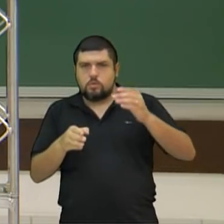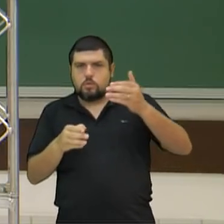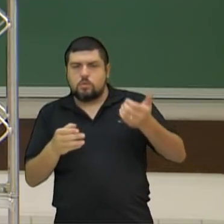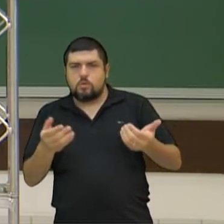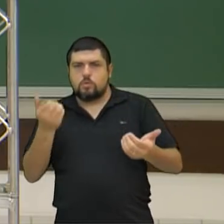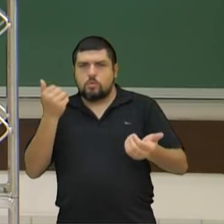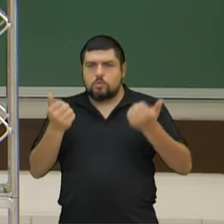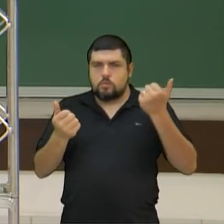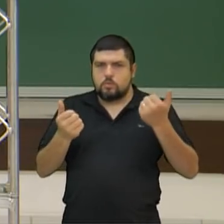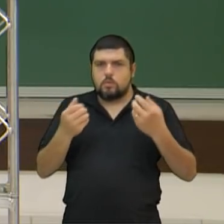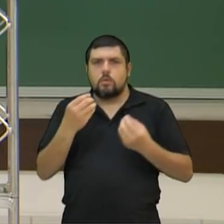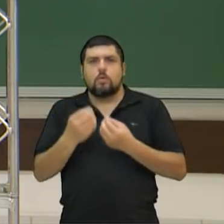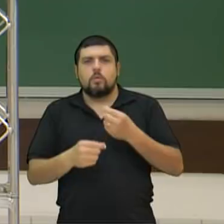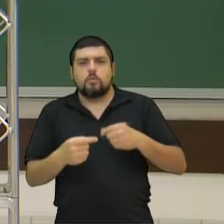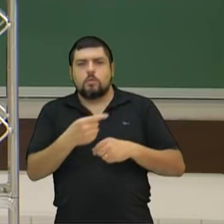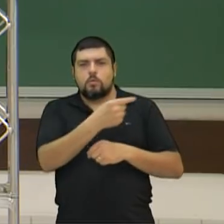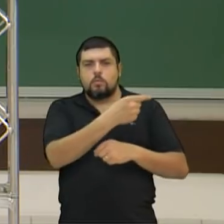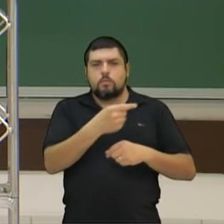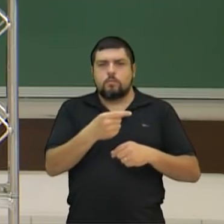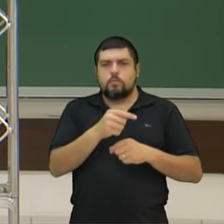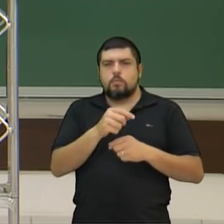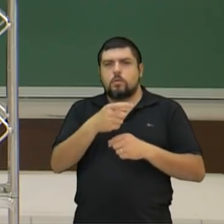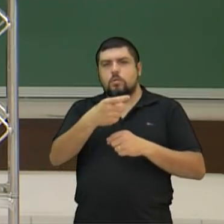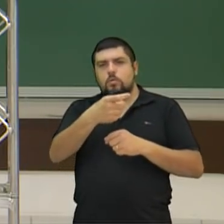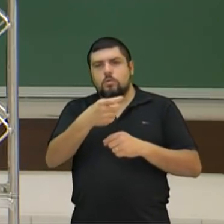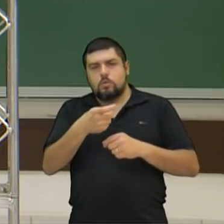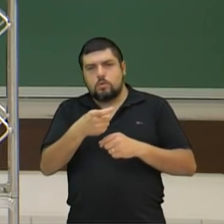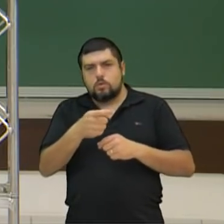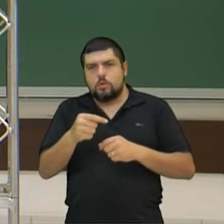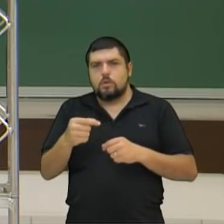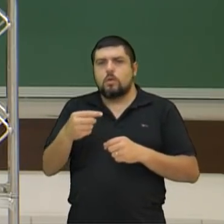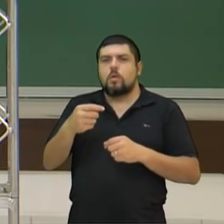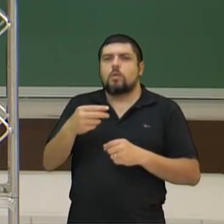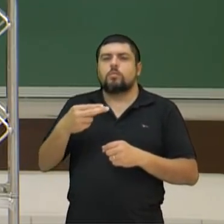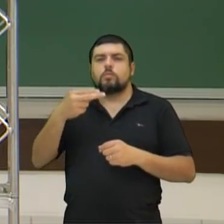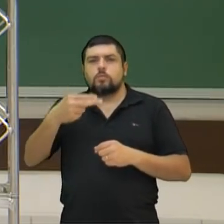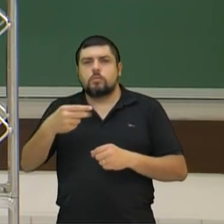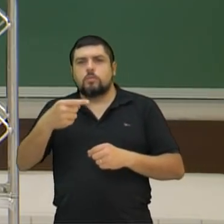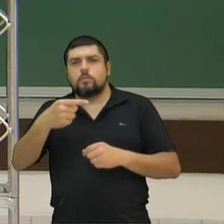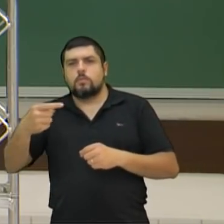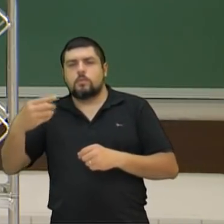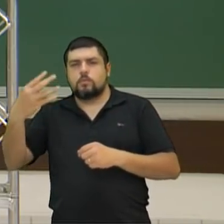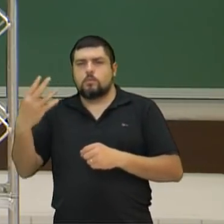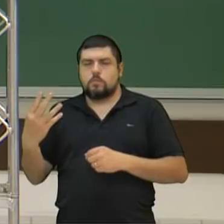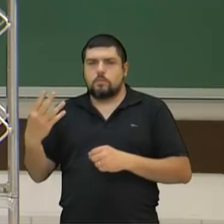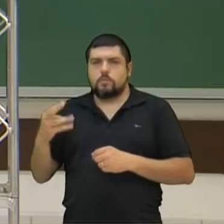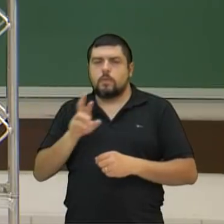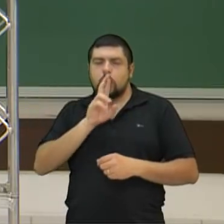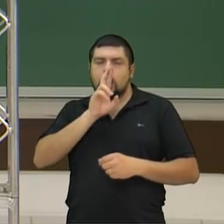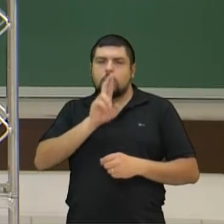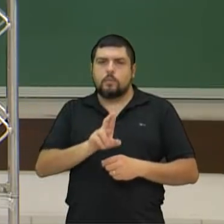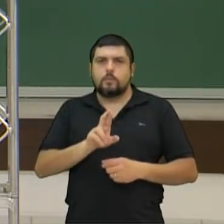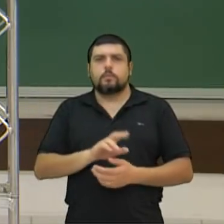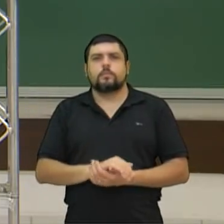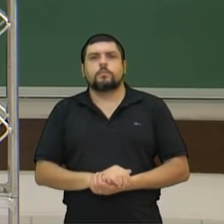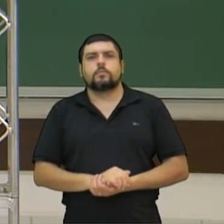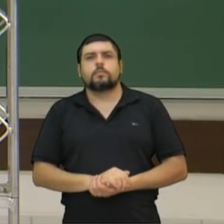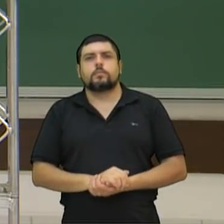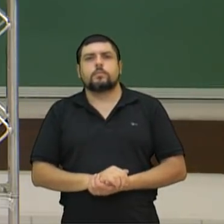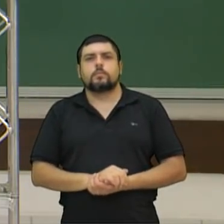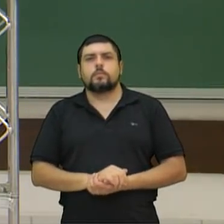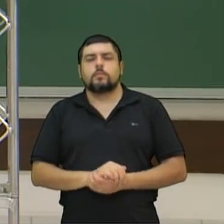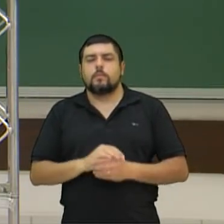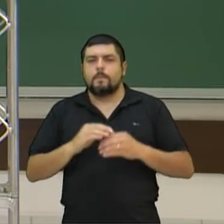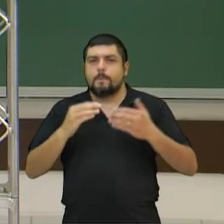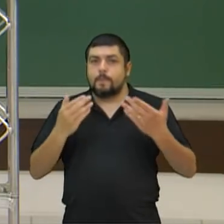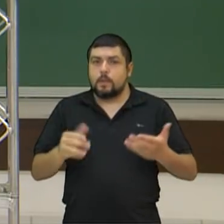a menos 4 e assim temos a solução dessa daqui, beleza? Sempre que possível, volte